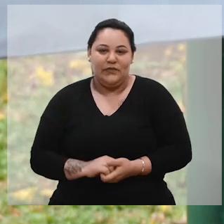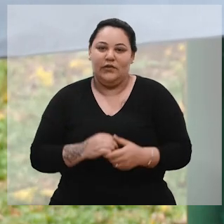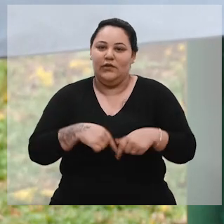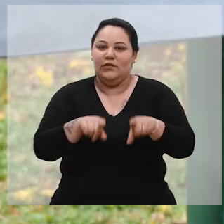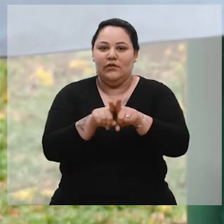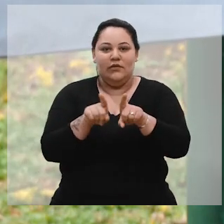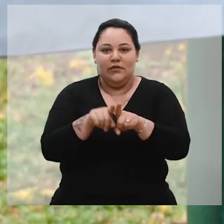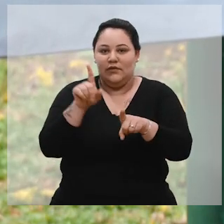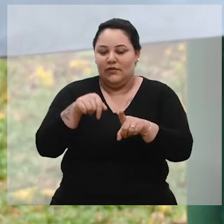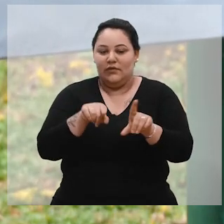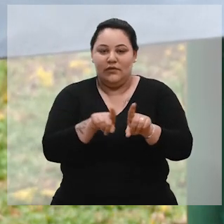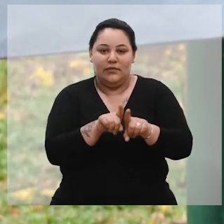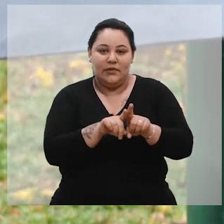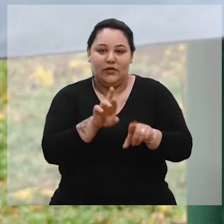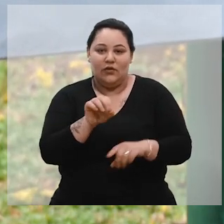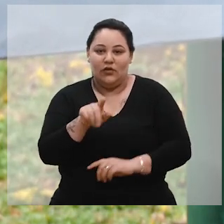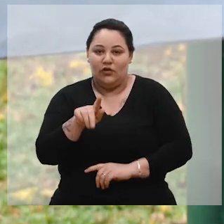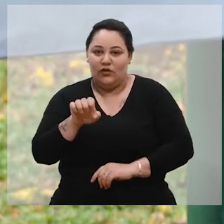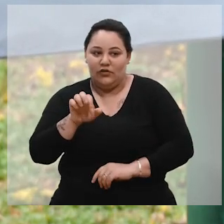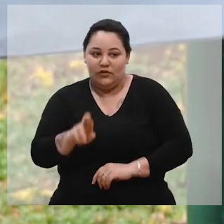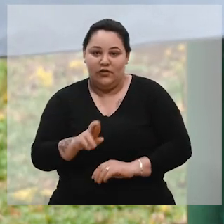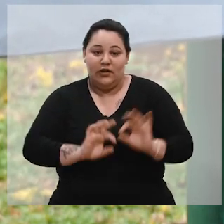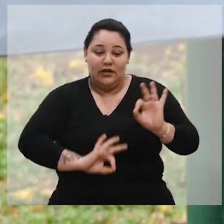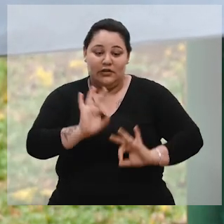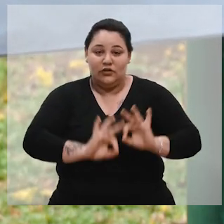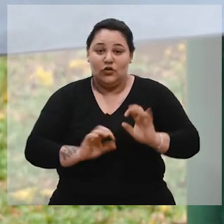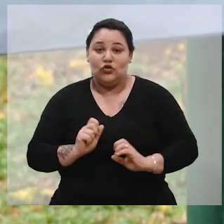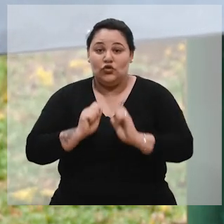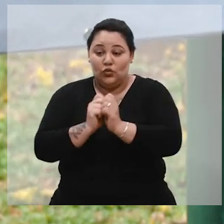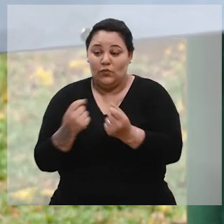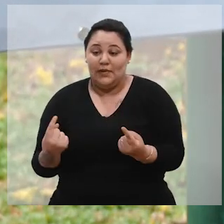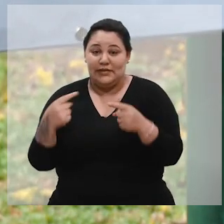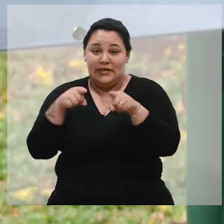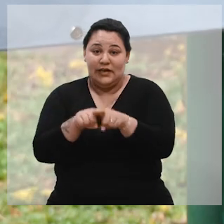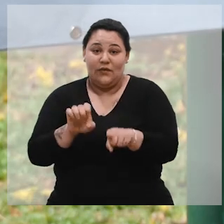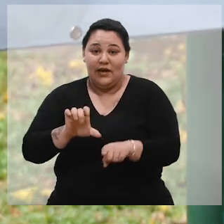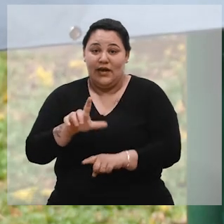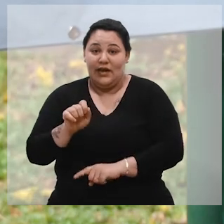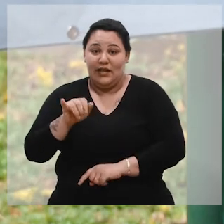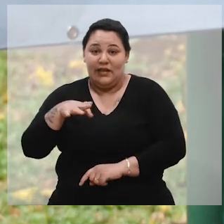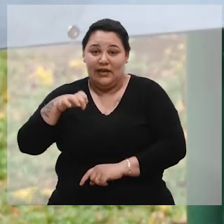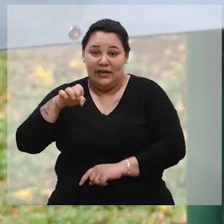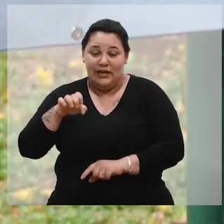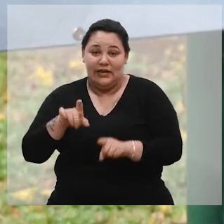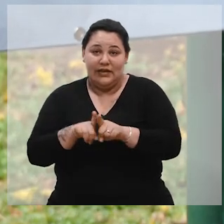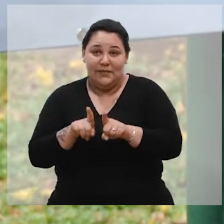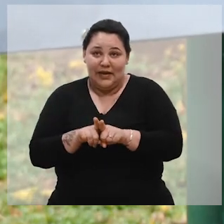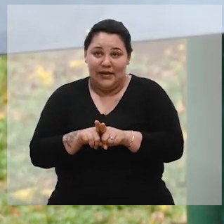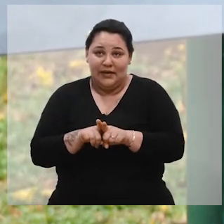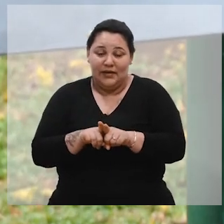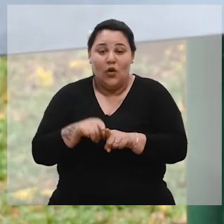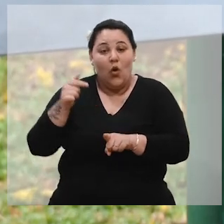Roger organizou aqui em parceria com a Elaine Cavion, a Gica Pontes, o José Henrique,